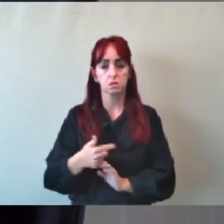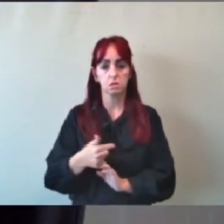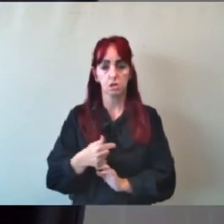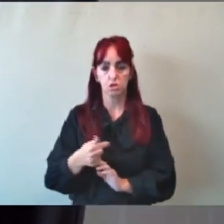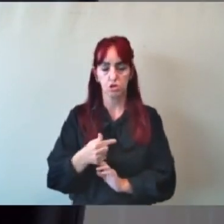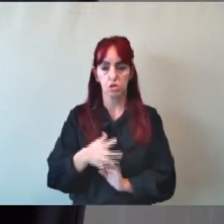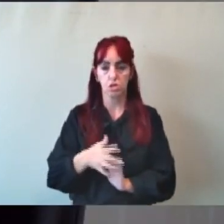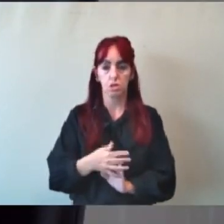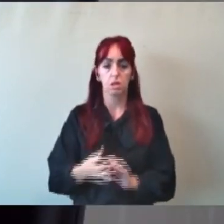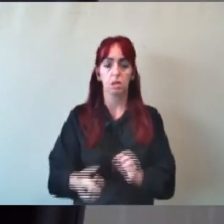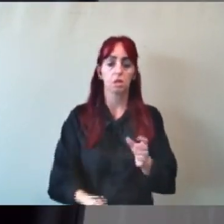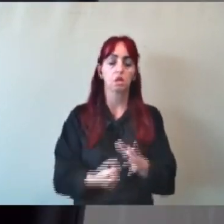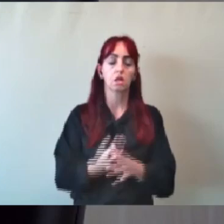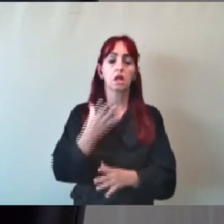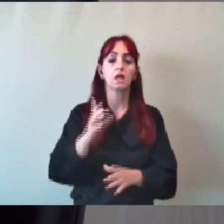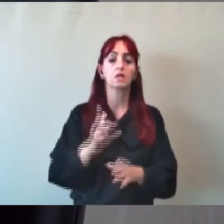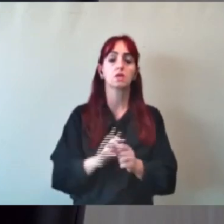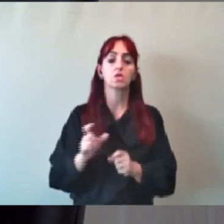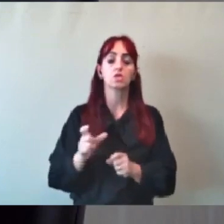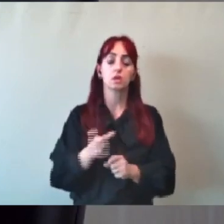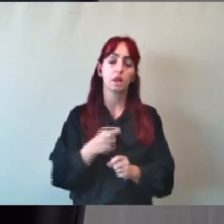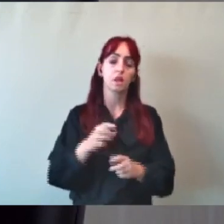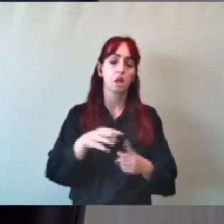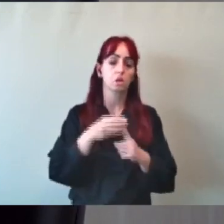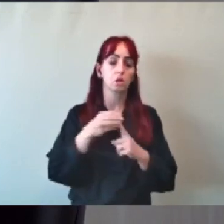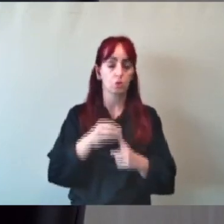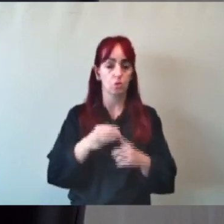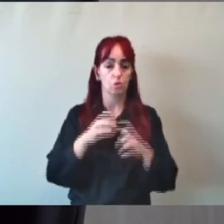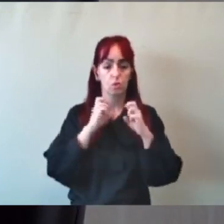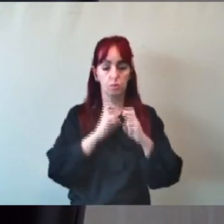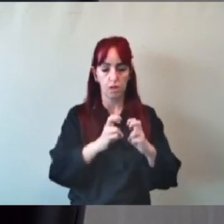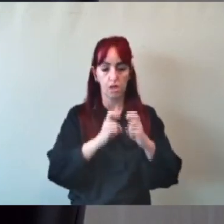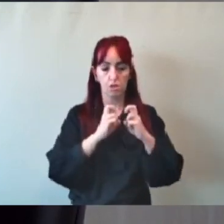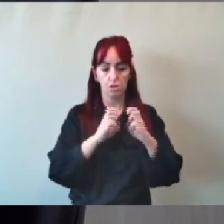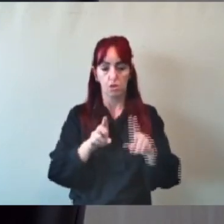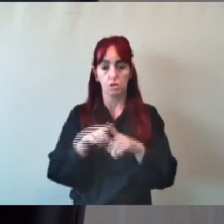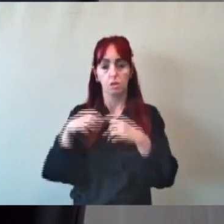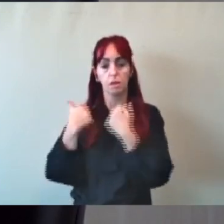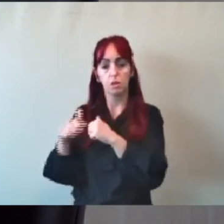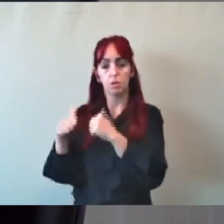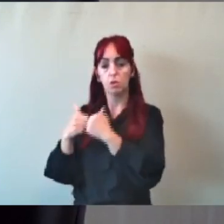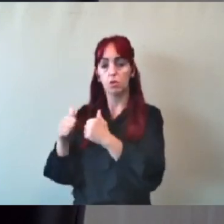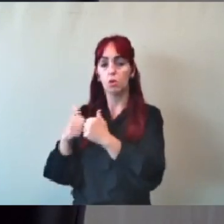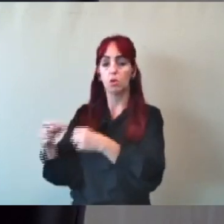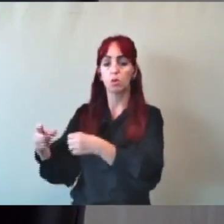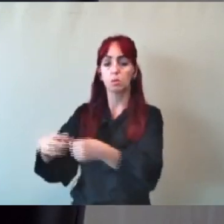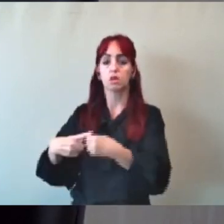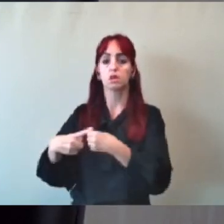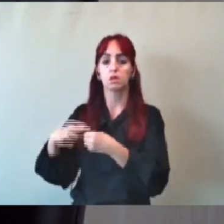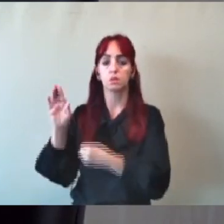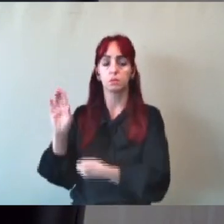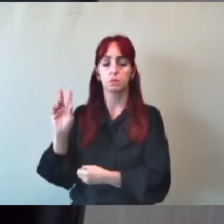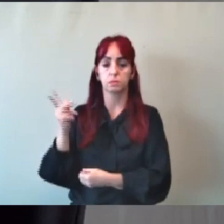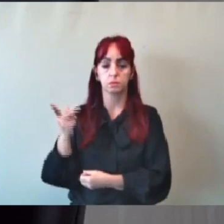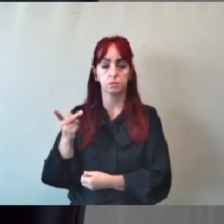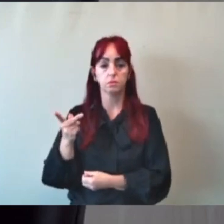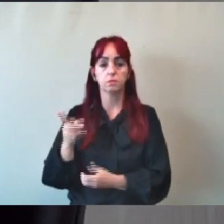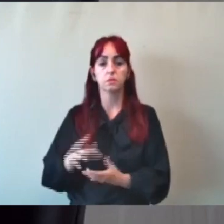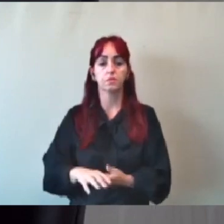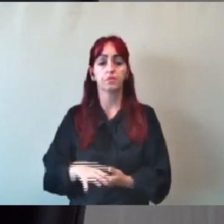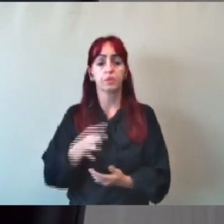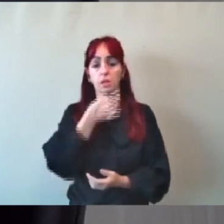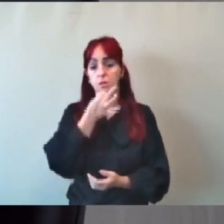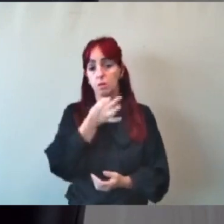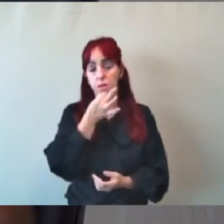metrô e nas linhas de ônibus que circulam a região metropolitana de Belo Horizonte. Essa sugestão de autoria da Escola